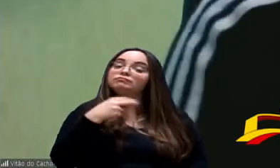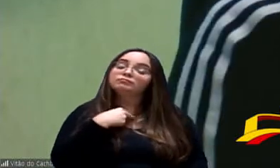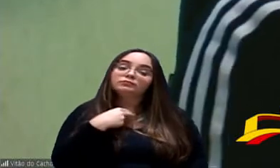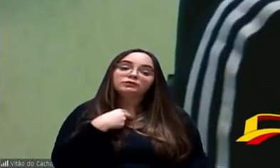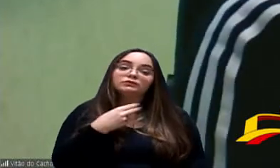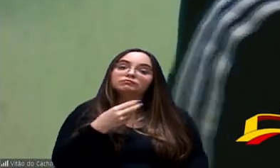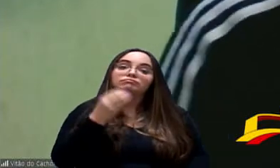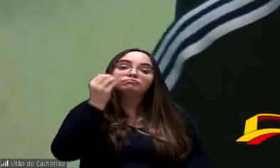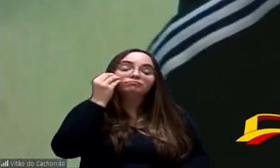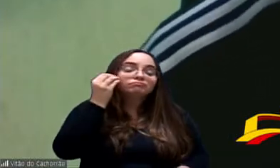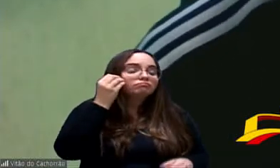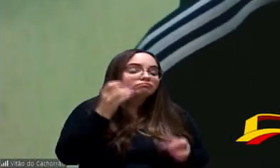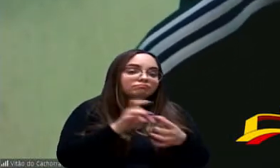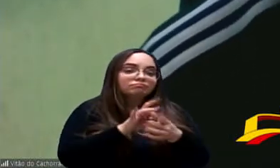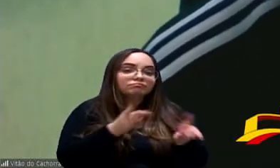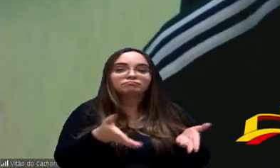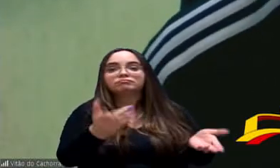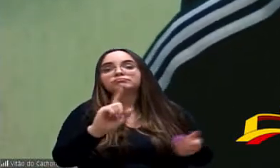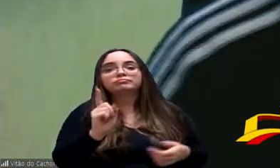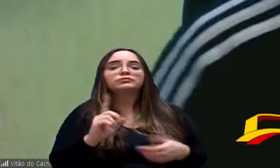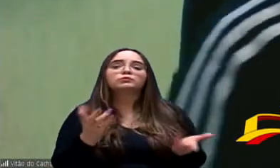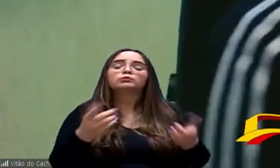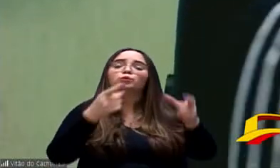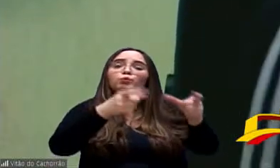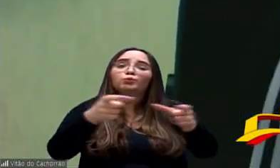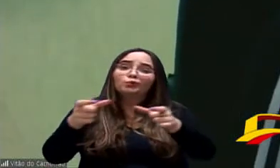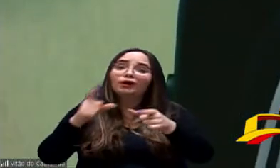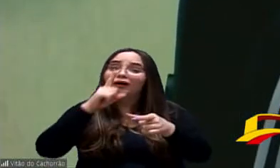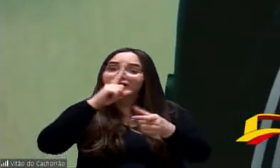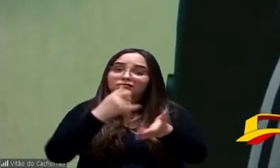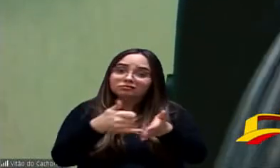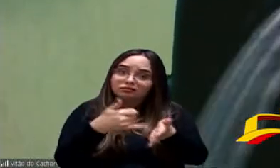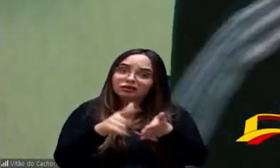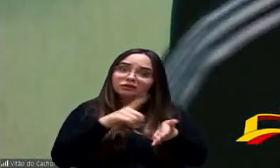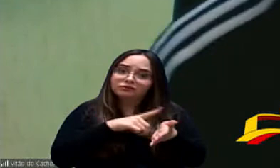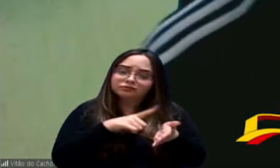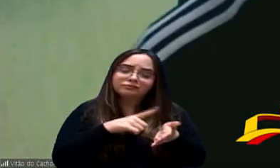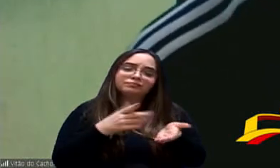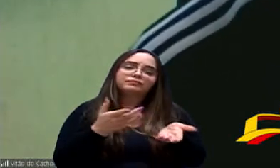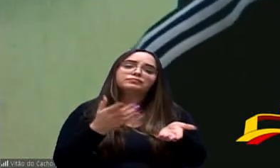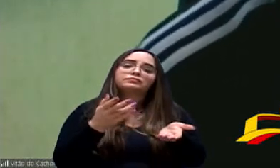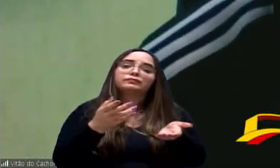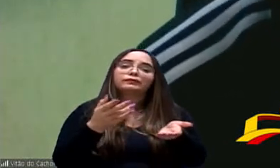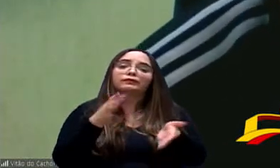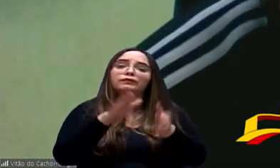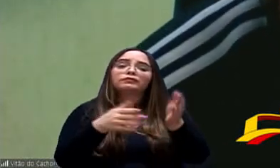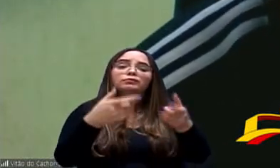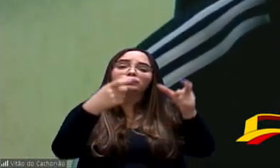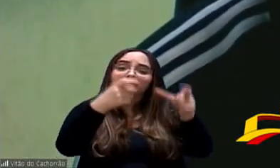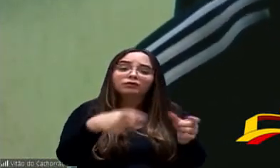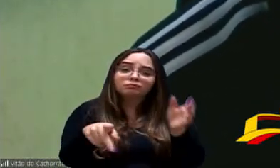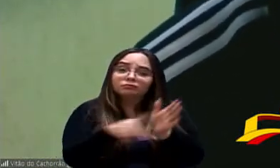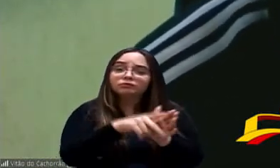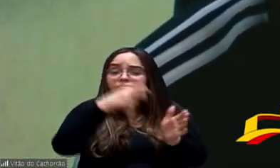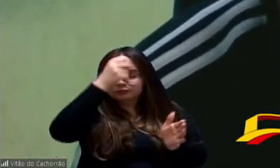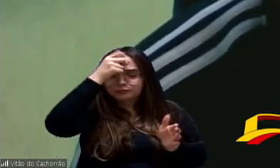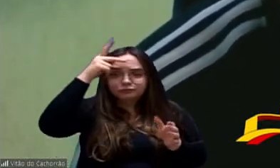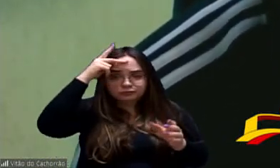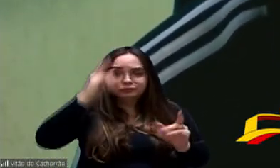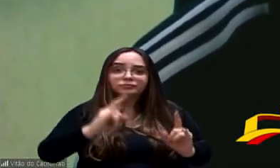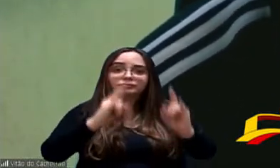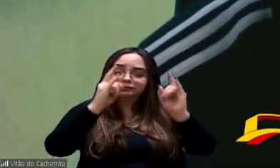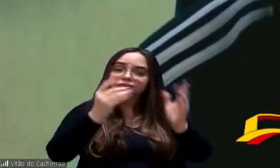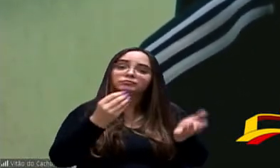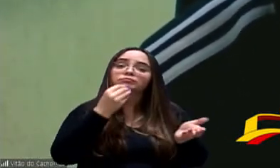tem gente usando drogas nesses prédios da Unitem que pode servir para fazer o homem,